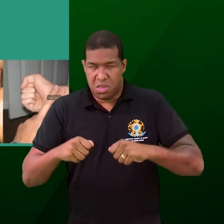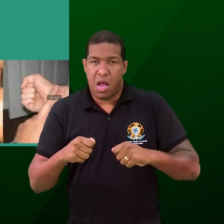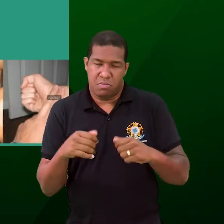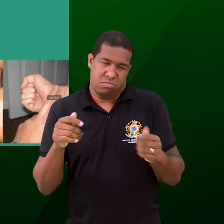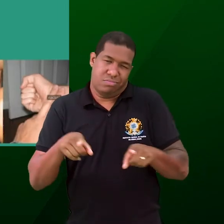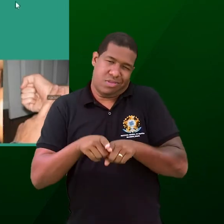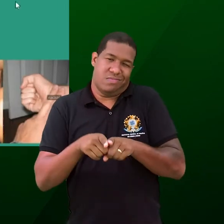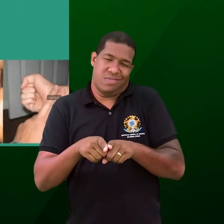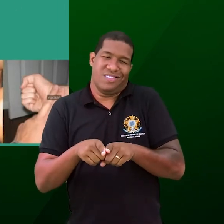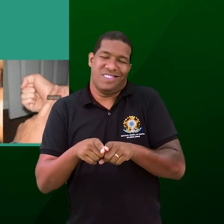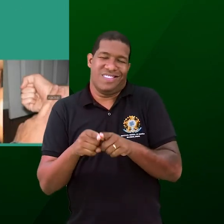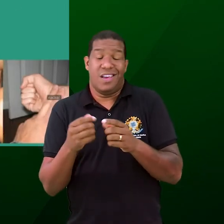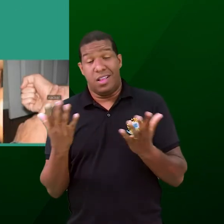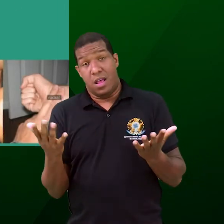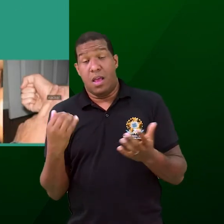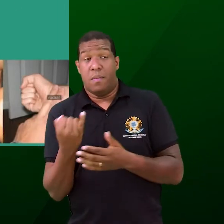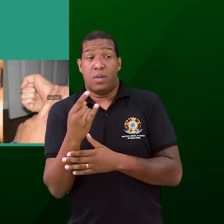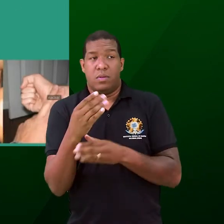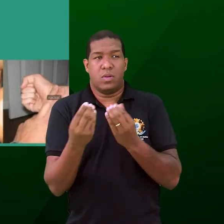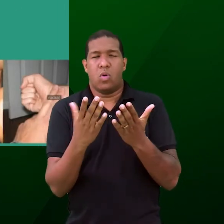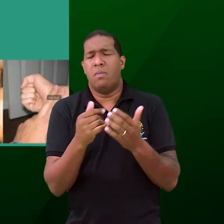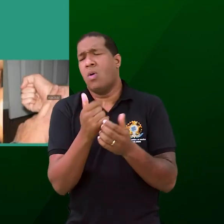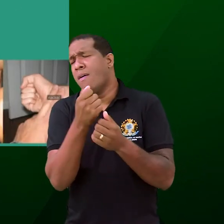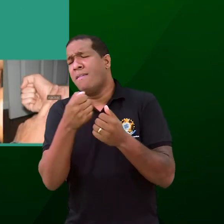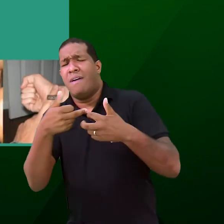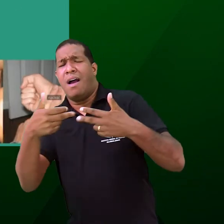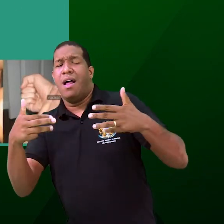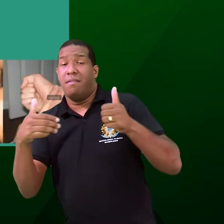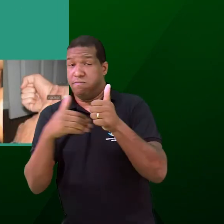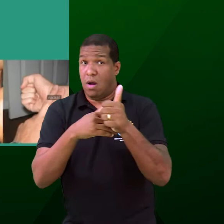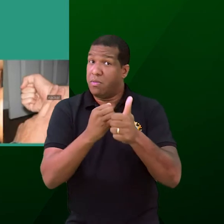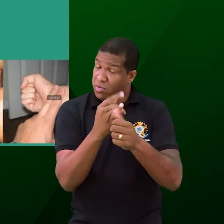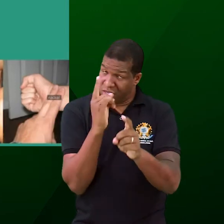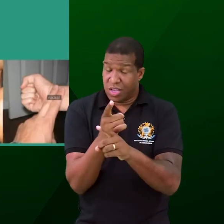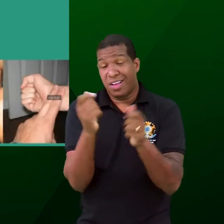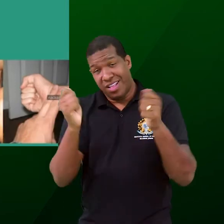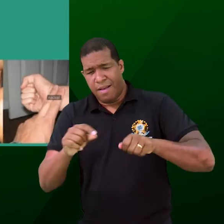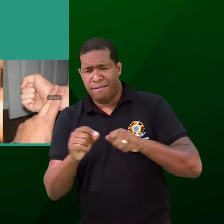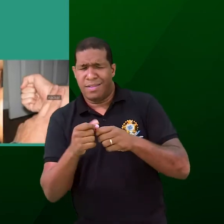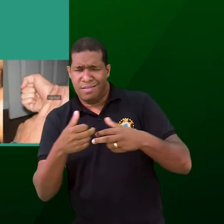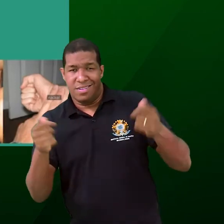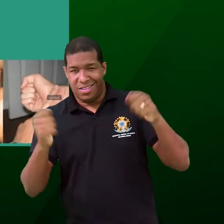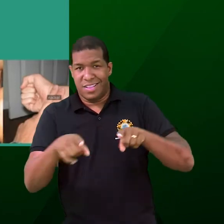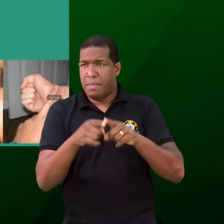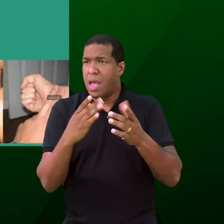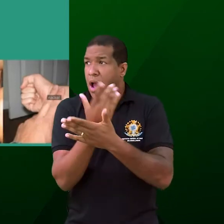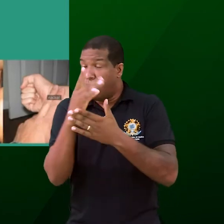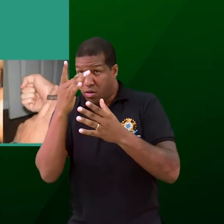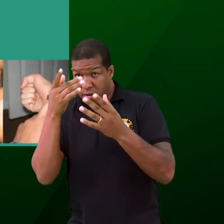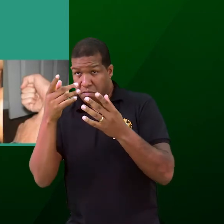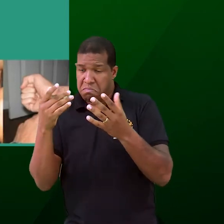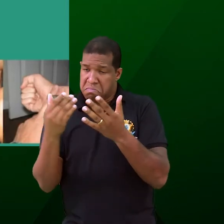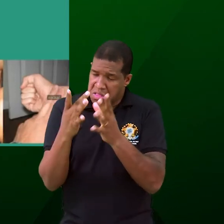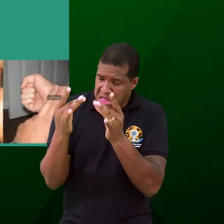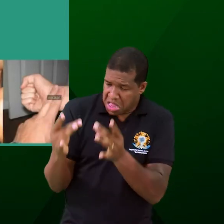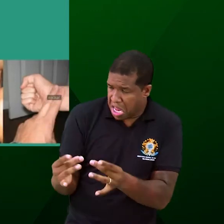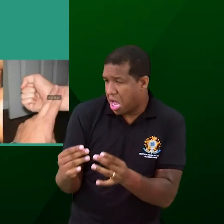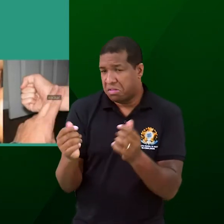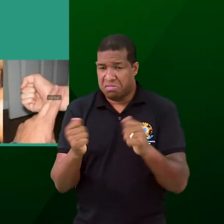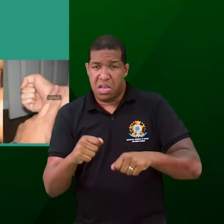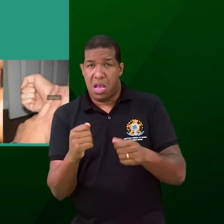nossa frequência, a velocidade, tem alguns que pegam velocidade, quantos minutos a gente está levando para fazer 1 quilômetro, isso é importante a gente